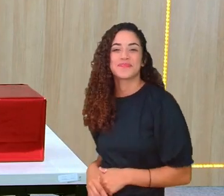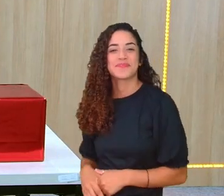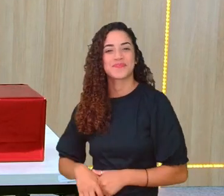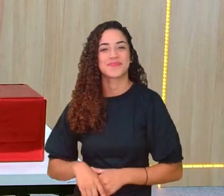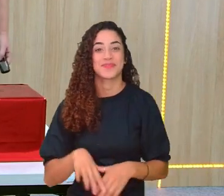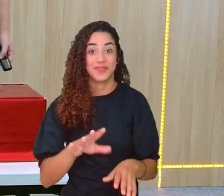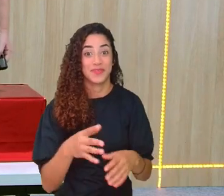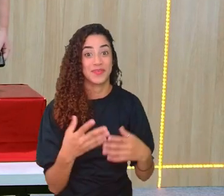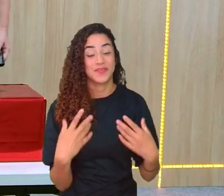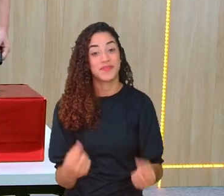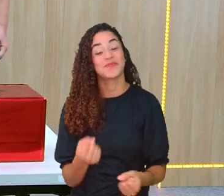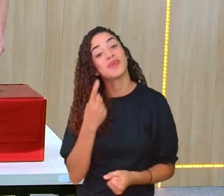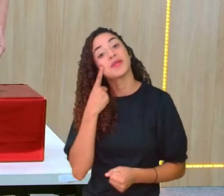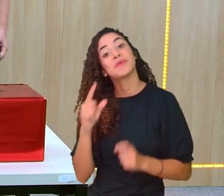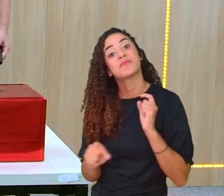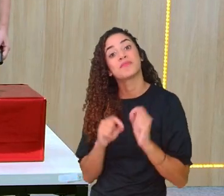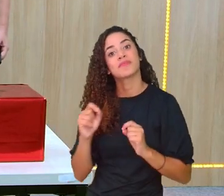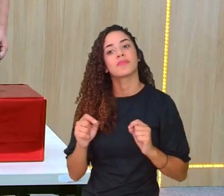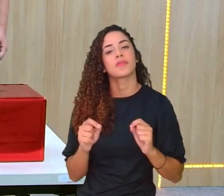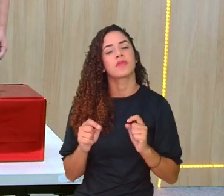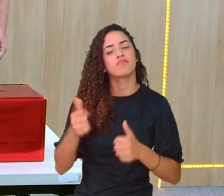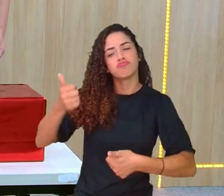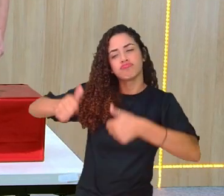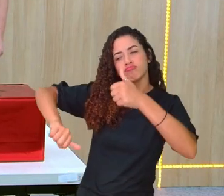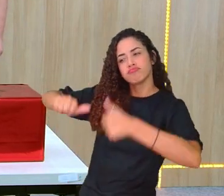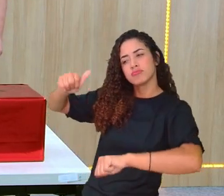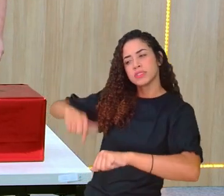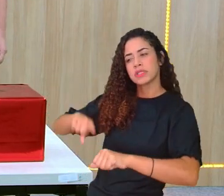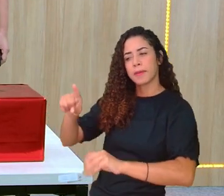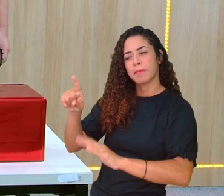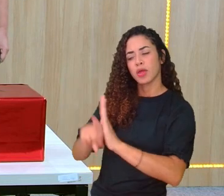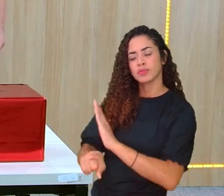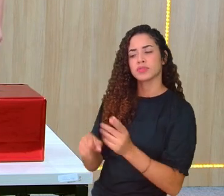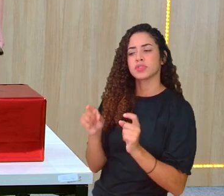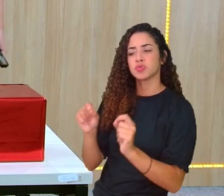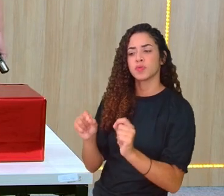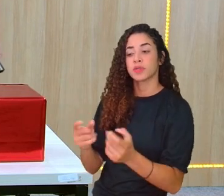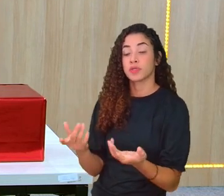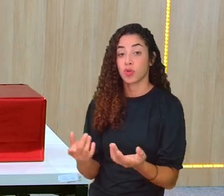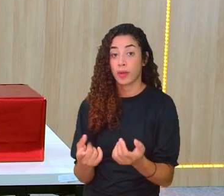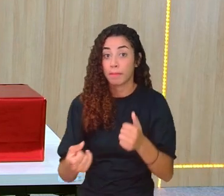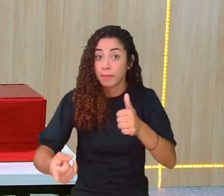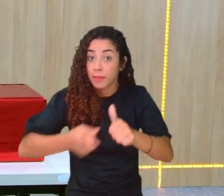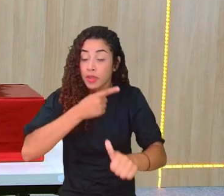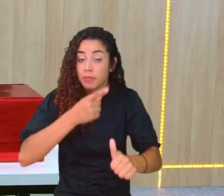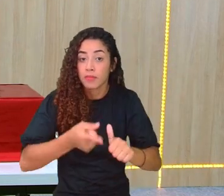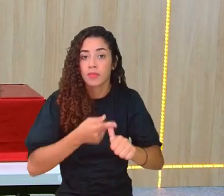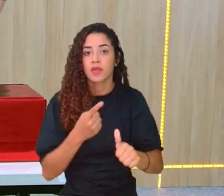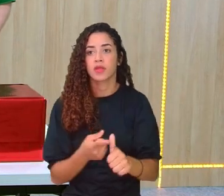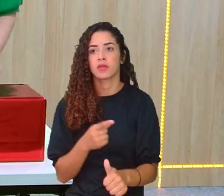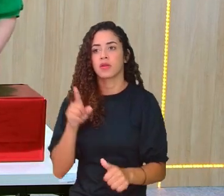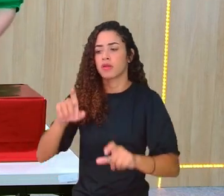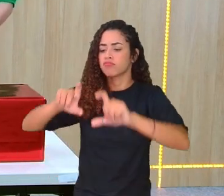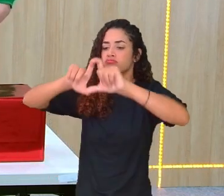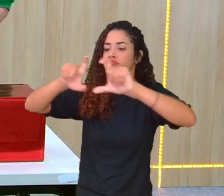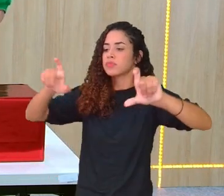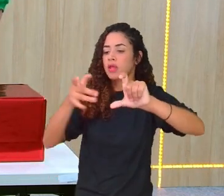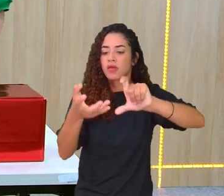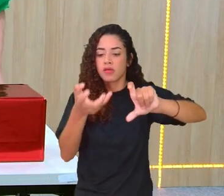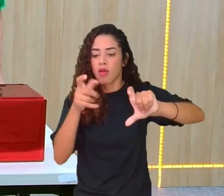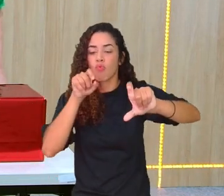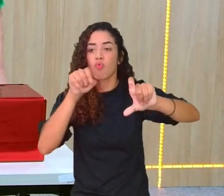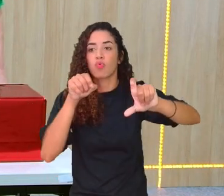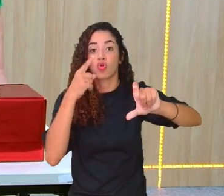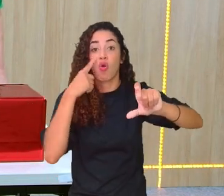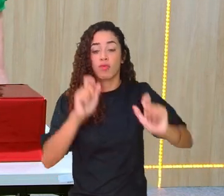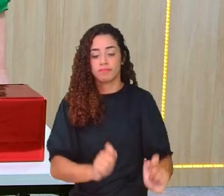lá. Vamos o quê? Analisar o problema. Como é que a gente faz? Primeira coisa, o que é que o problema pede? Dá um zoom